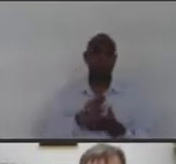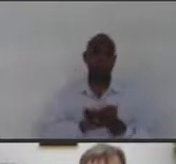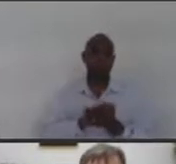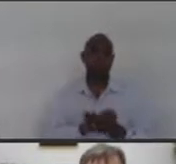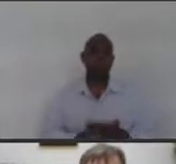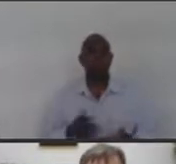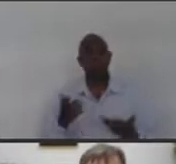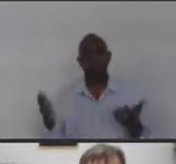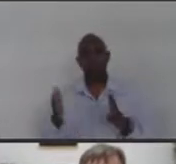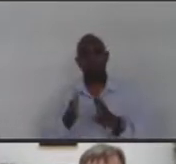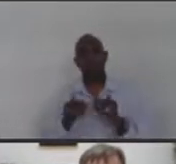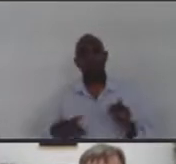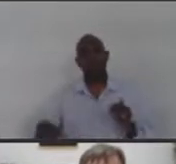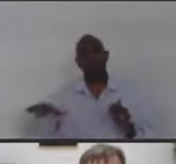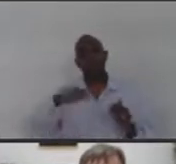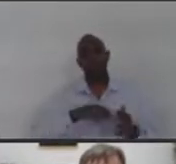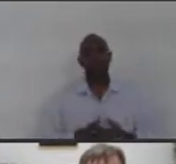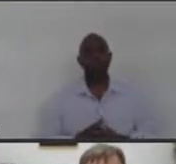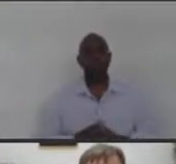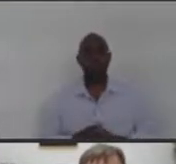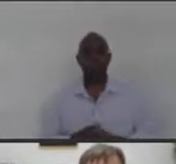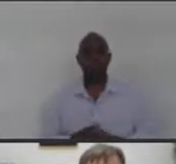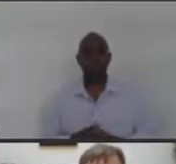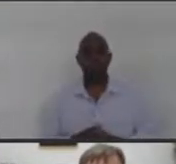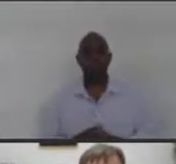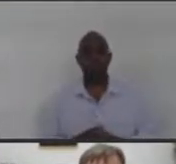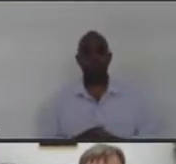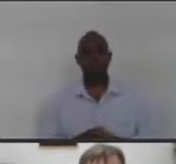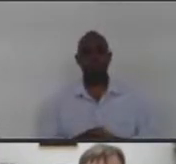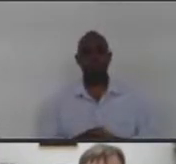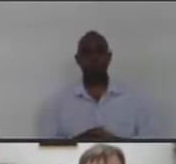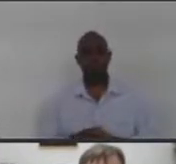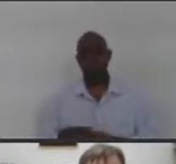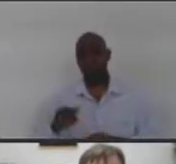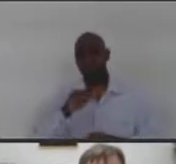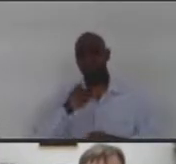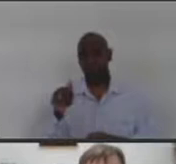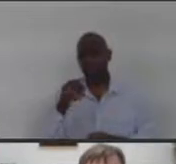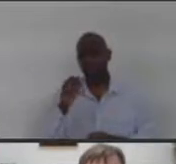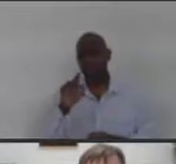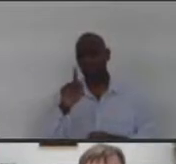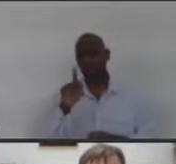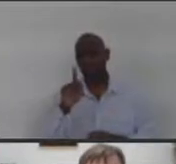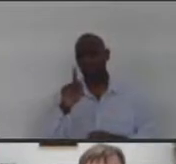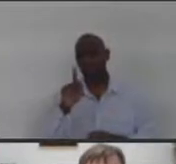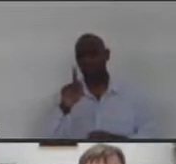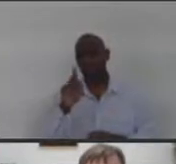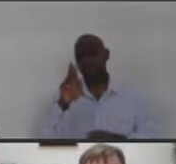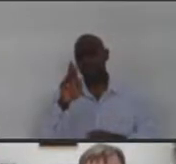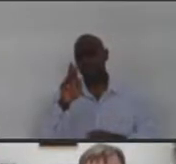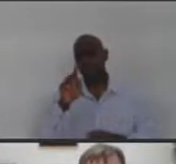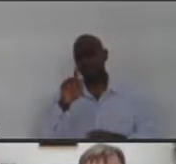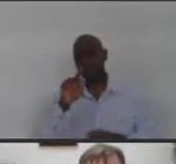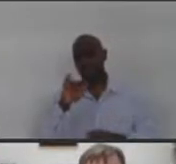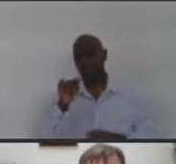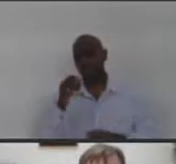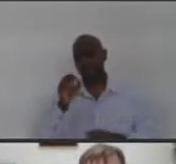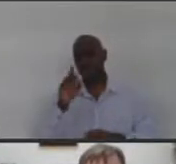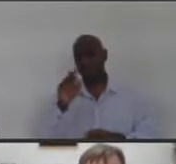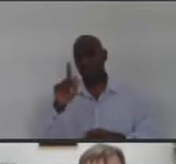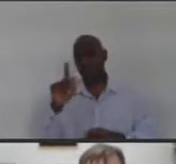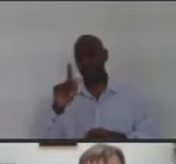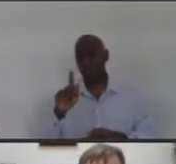possa estudar essa questão de ordem do vereador João Carlos. Mas nessa pergunta que o senhor fez nesse